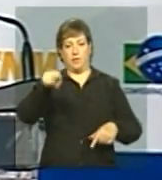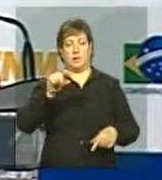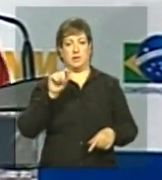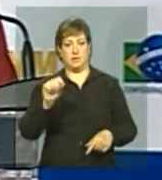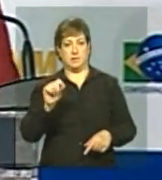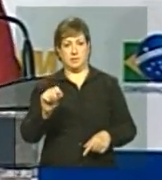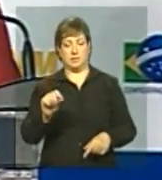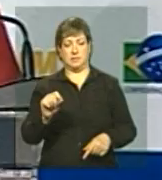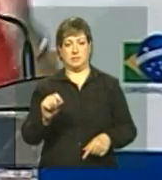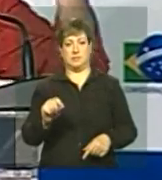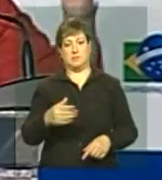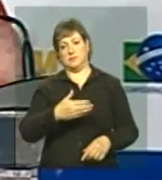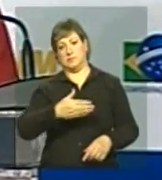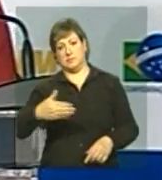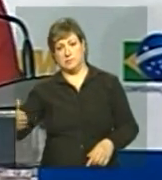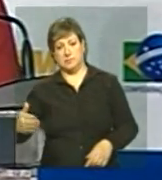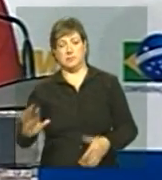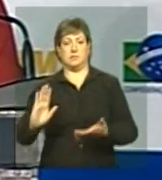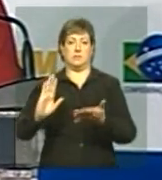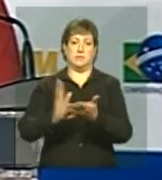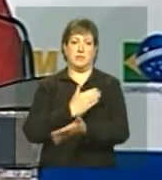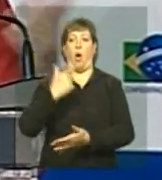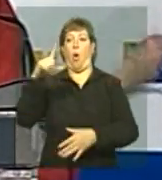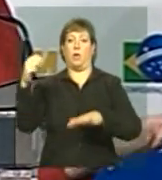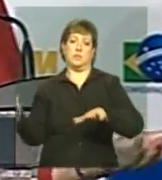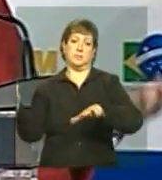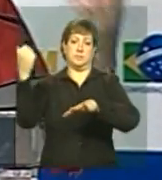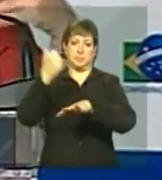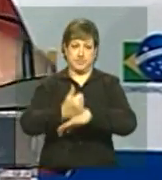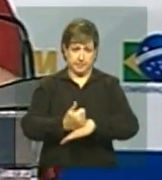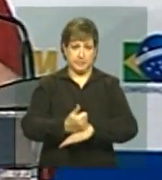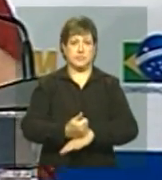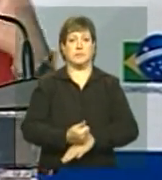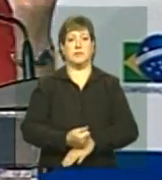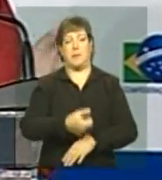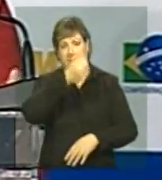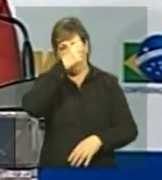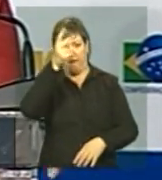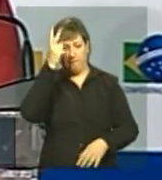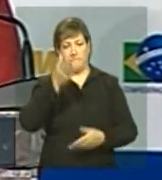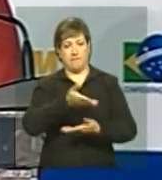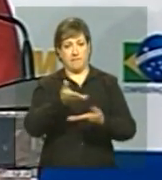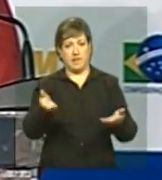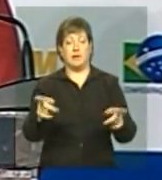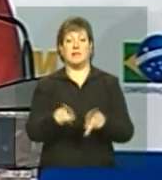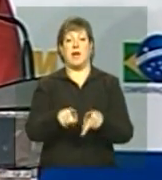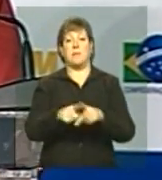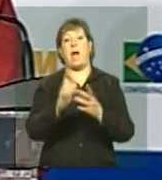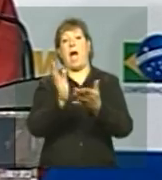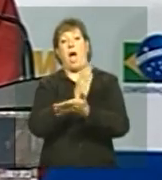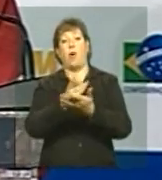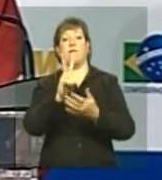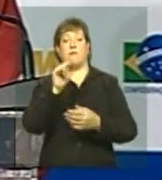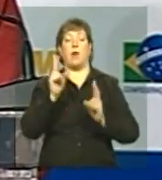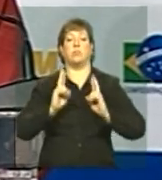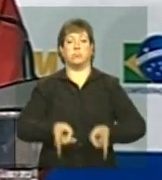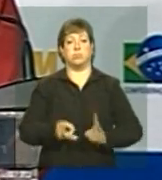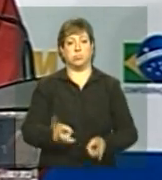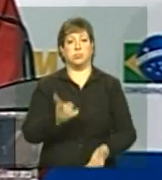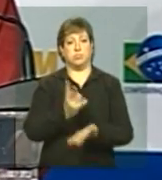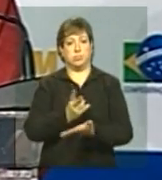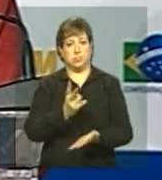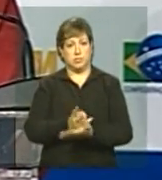já vão passar para o seu sucessor, e para aqueles que vão se recandidatar também, que